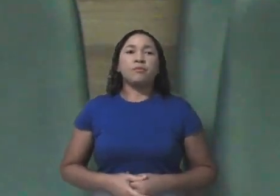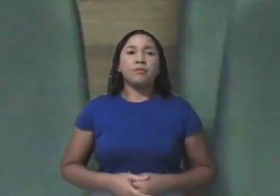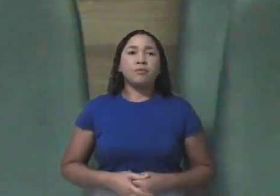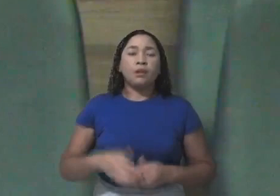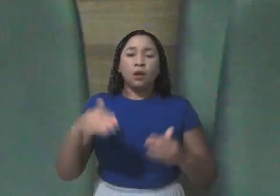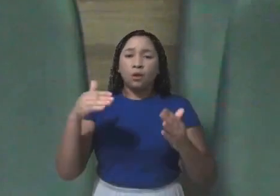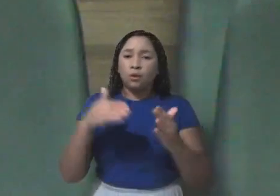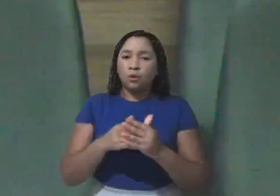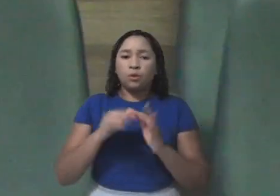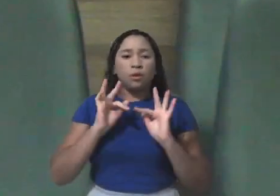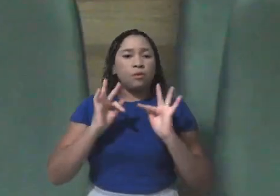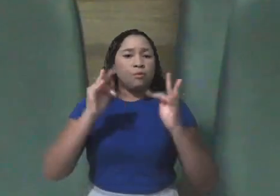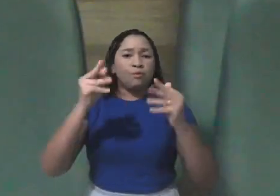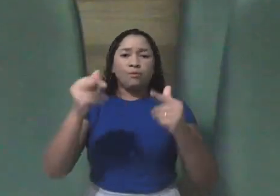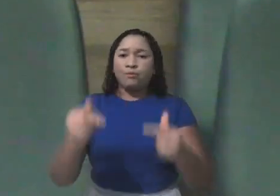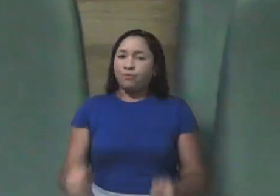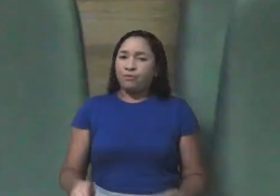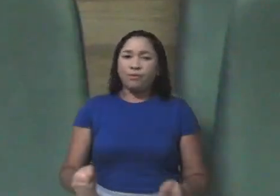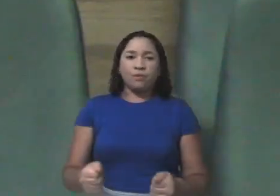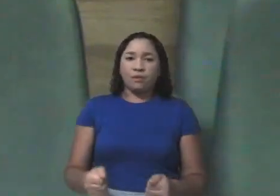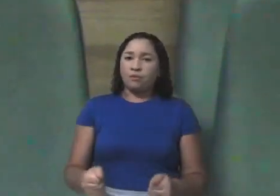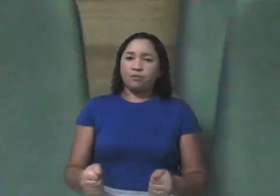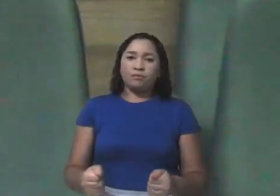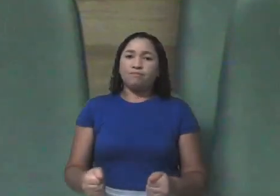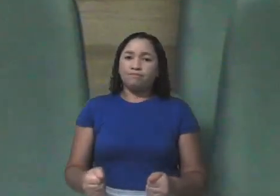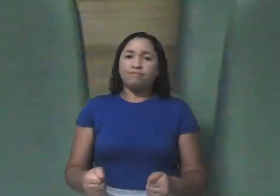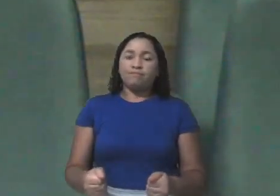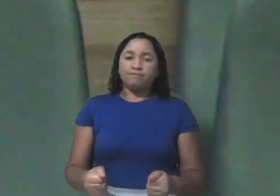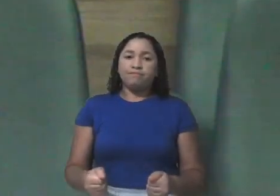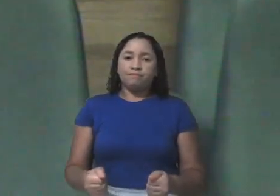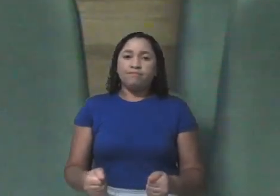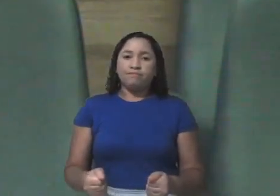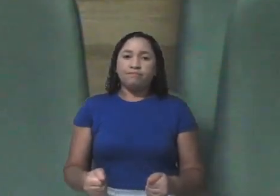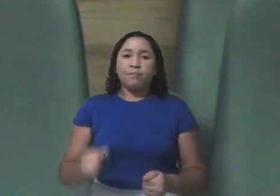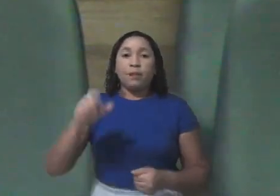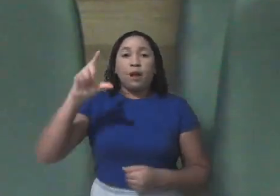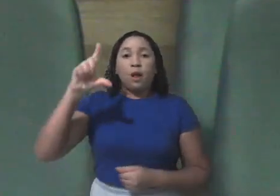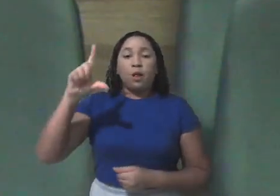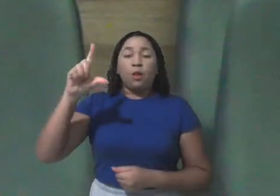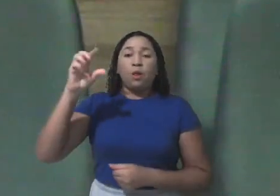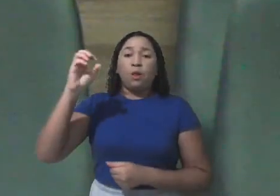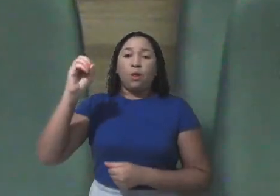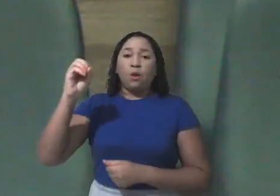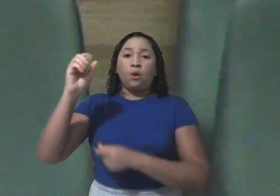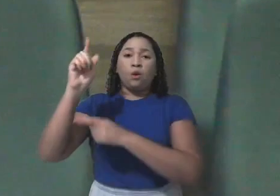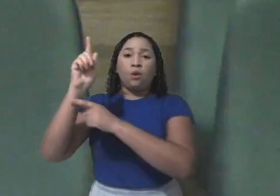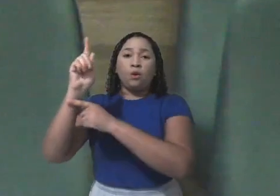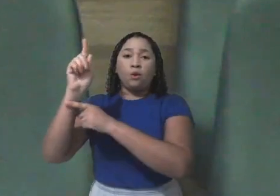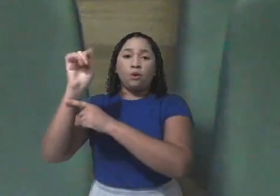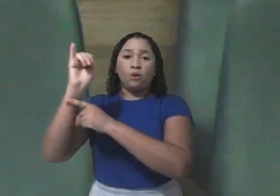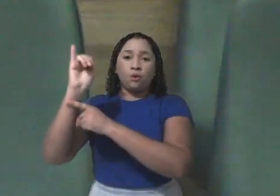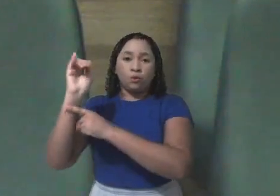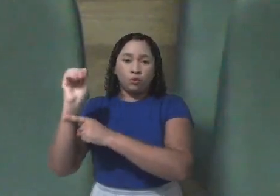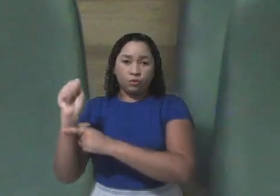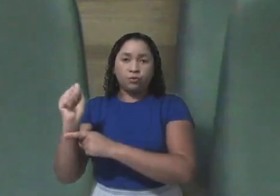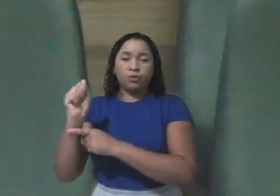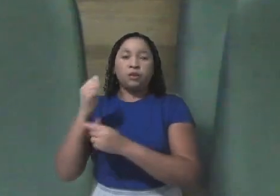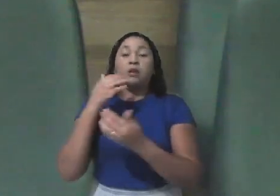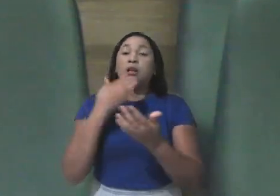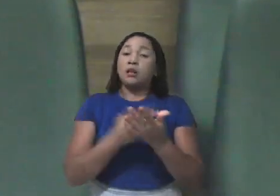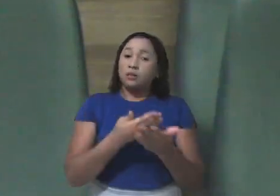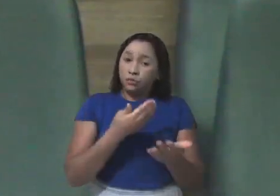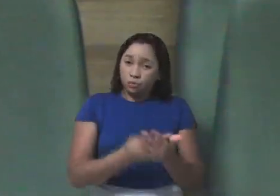extremo. Escatos, último, derradeiro, final. Logia, estudo. Logia, lógica,